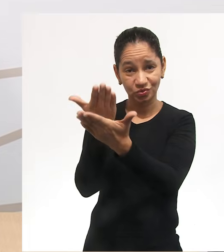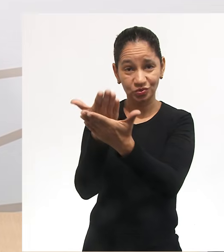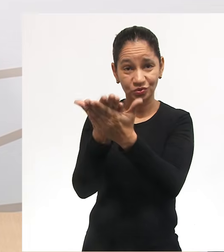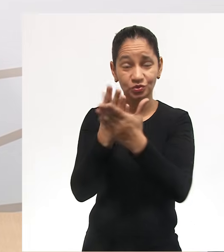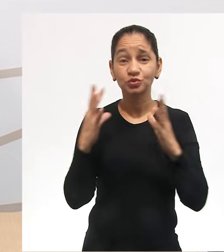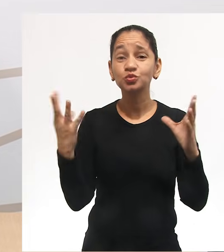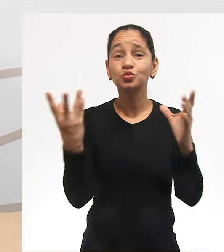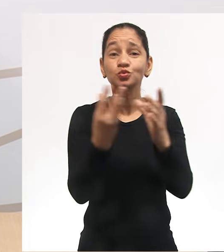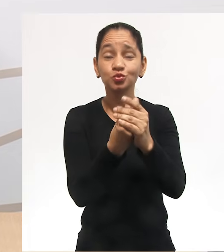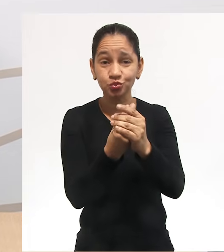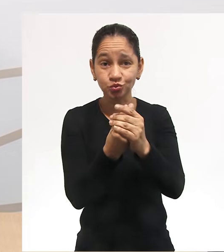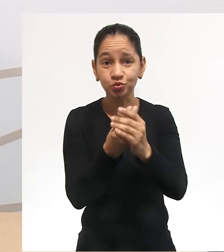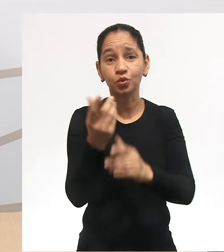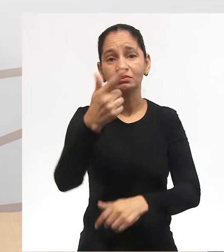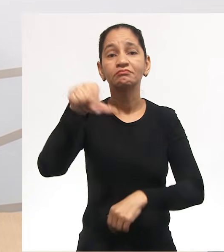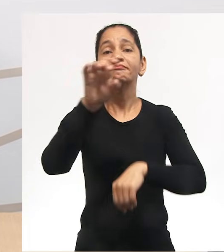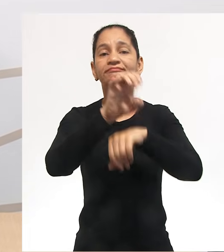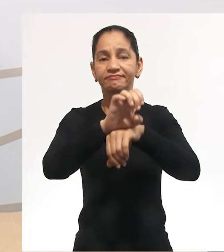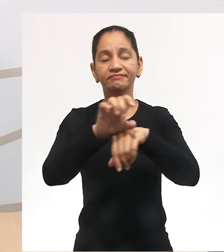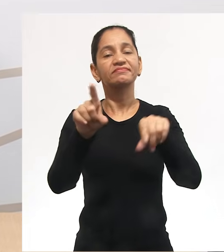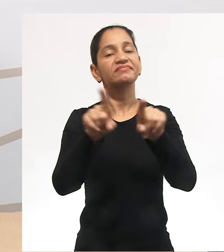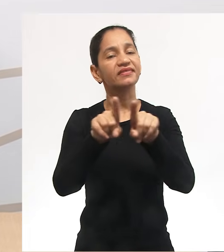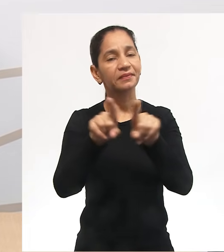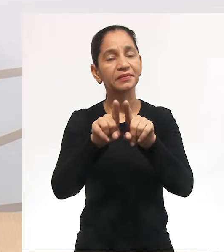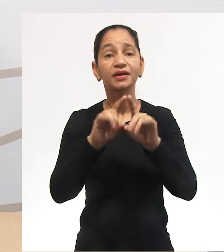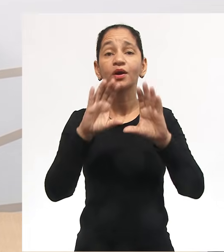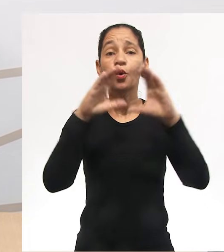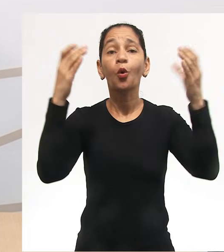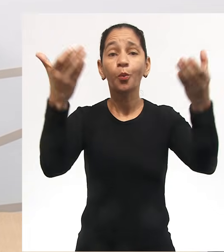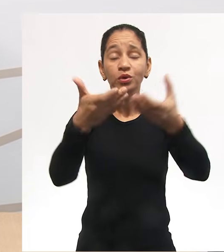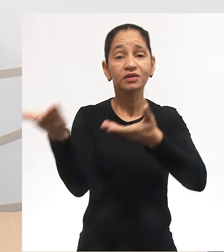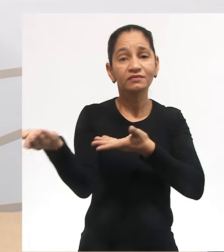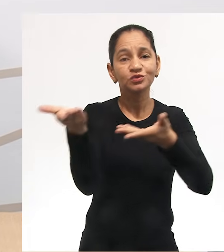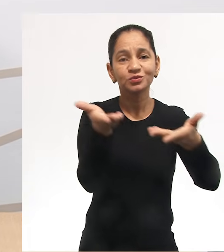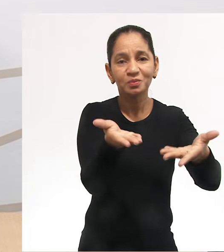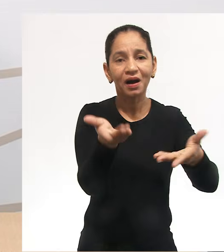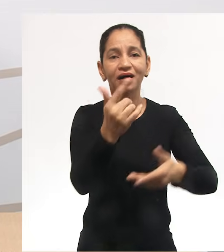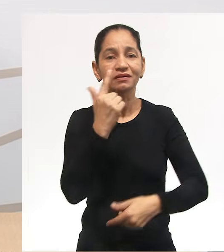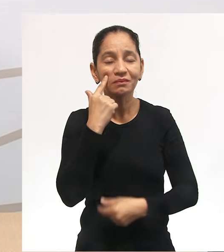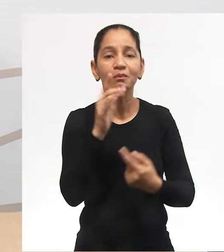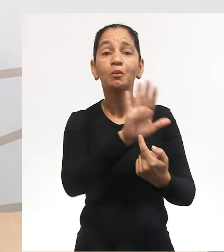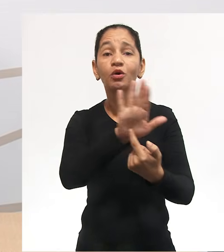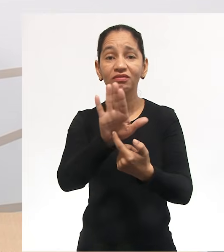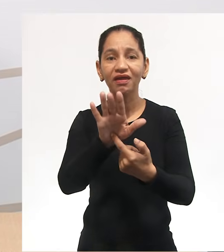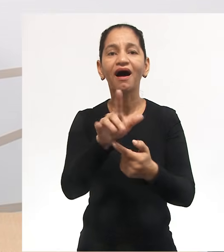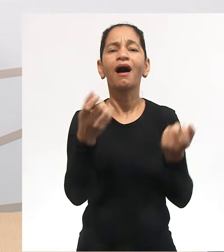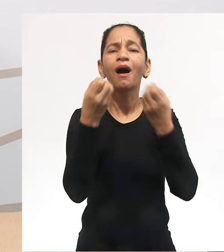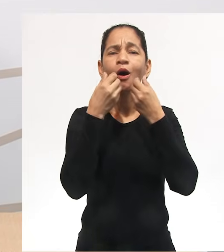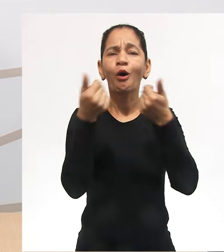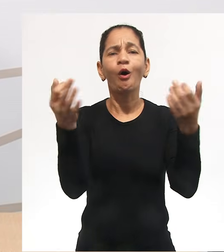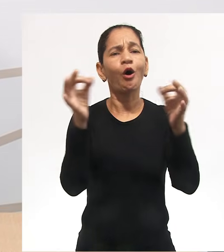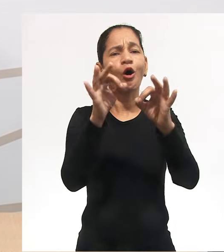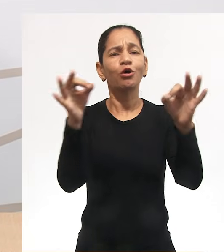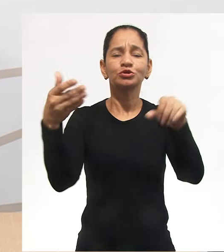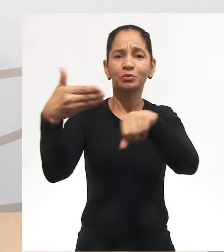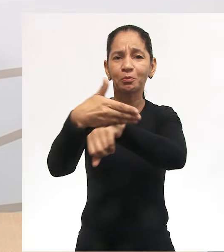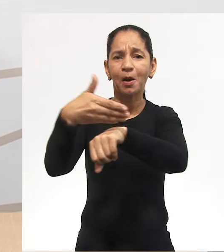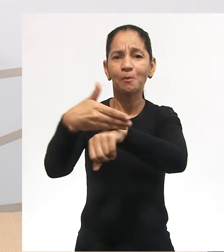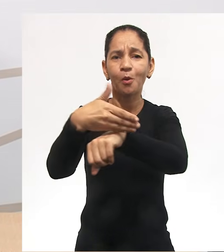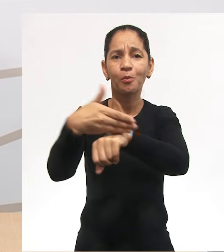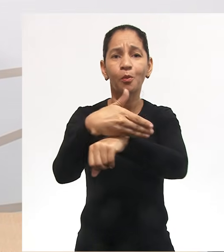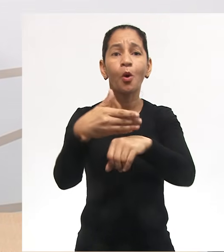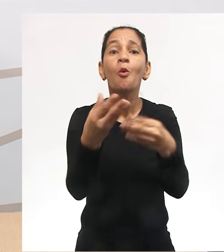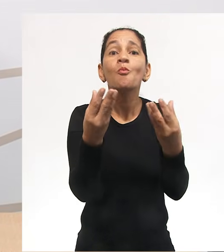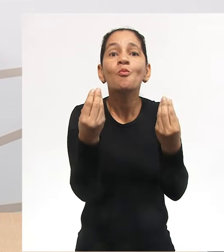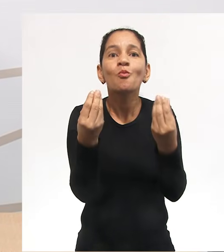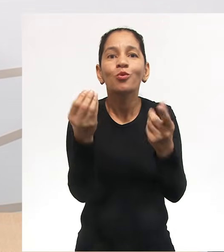escolas de Itapuã, também do estado, e a comunidade foi chamada. Então, assim, teve uma